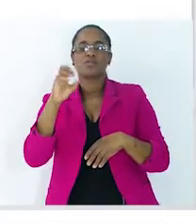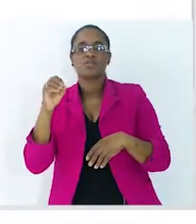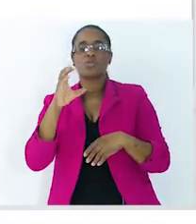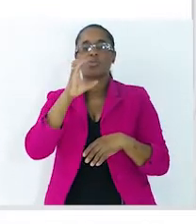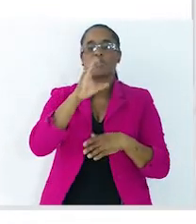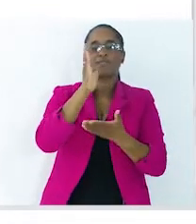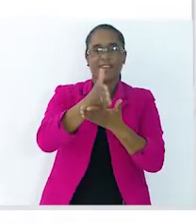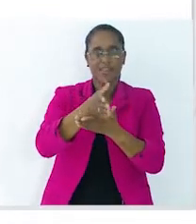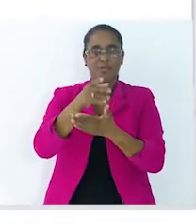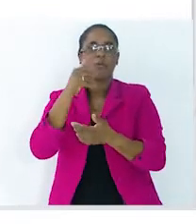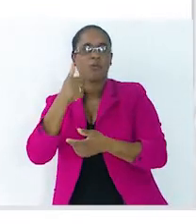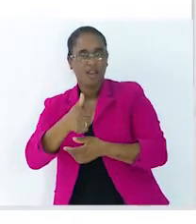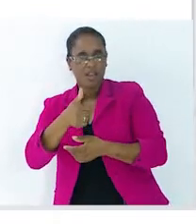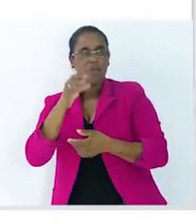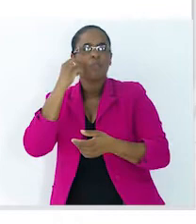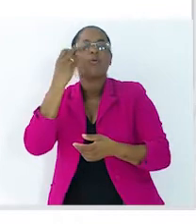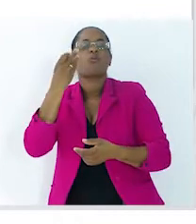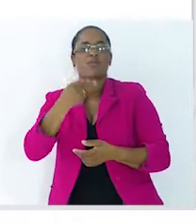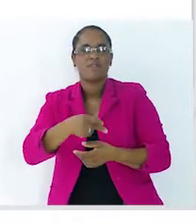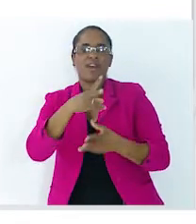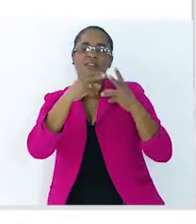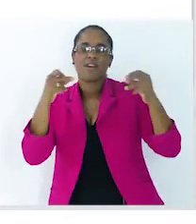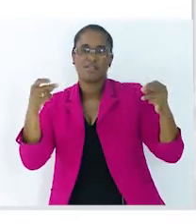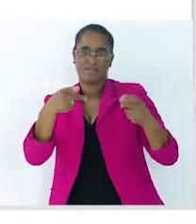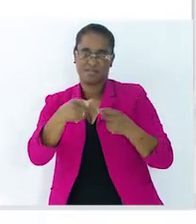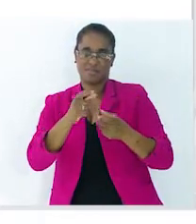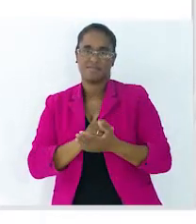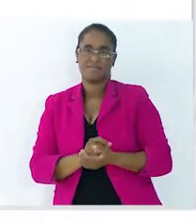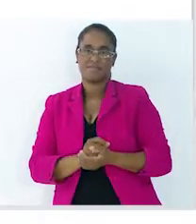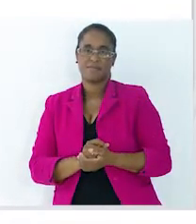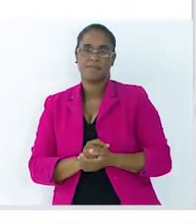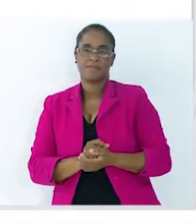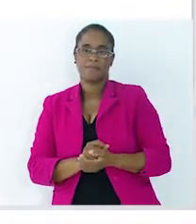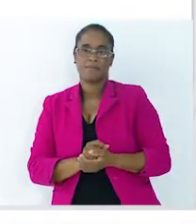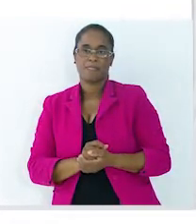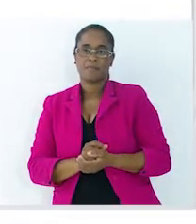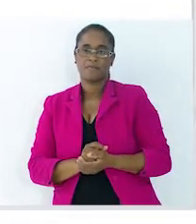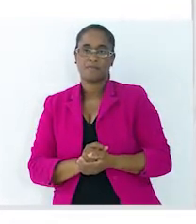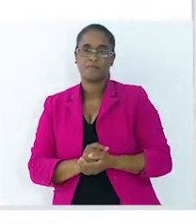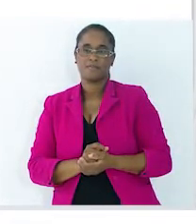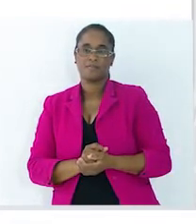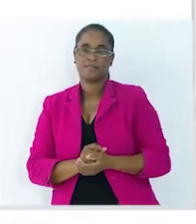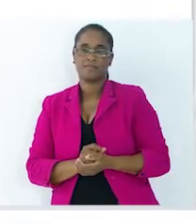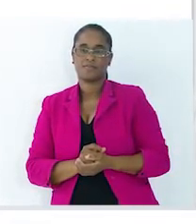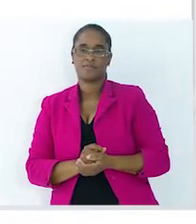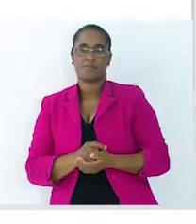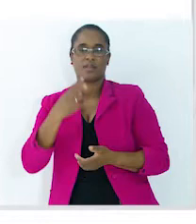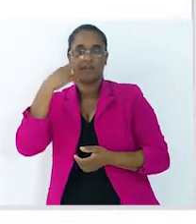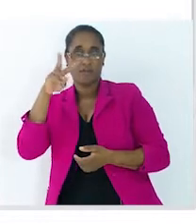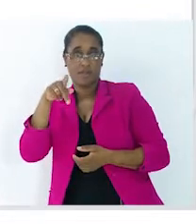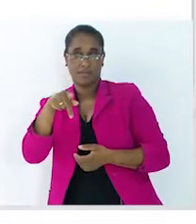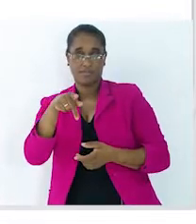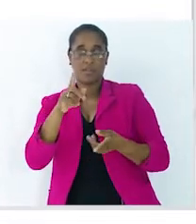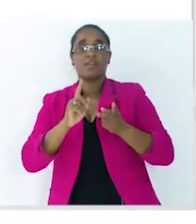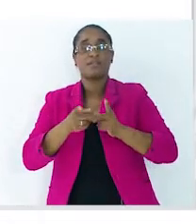direto. Ok, então como é que fica? Como é que fica? Repara que